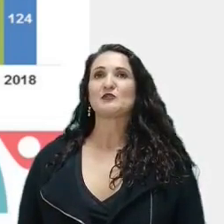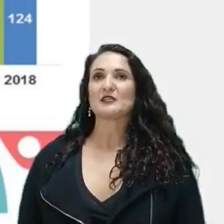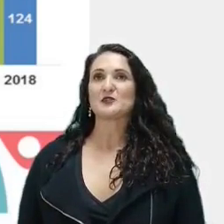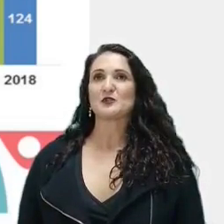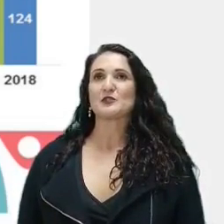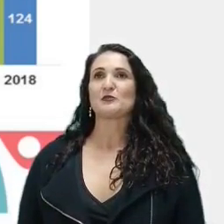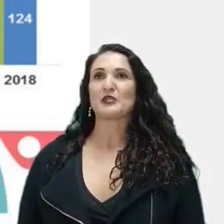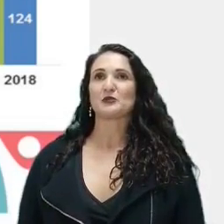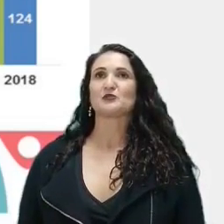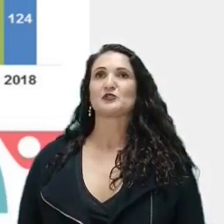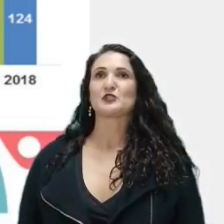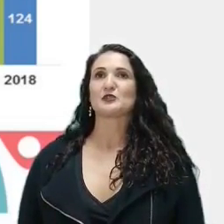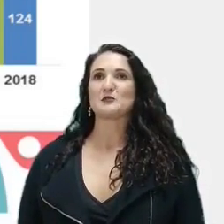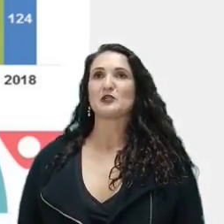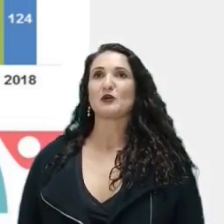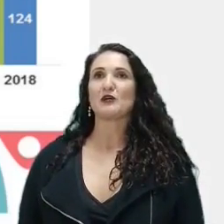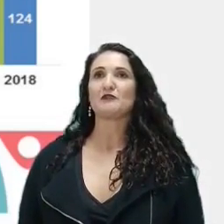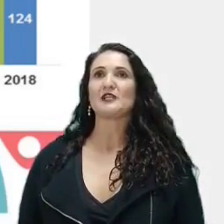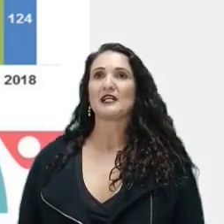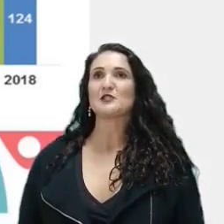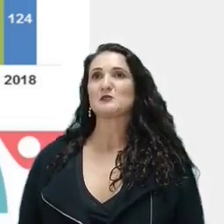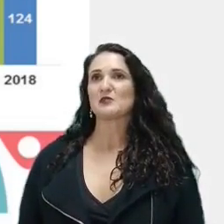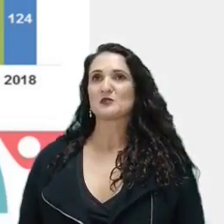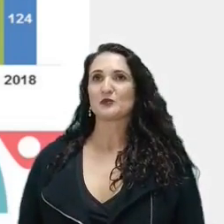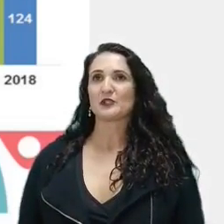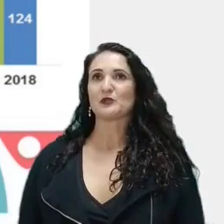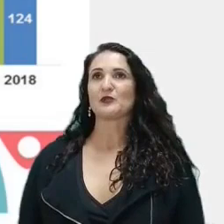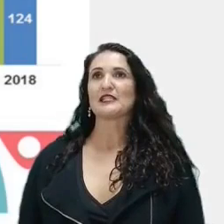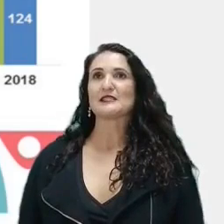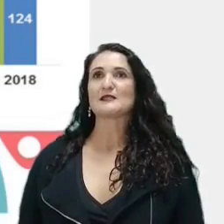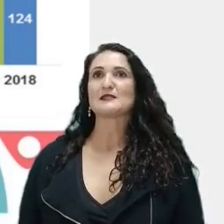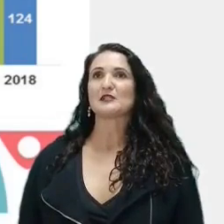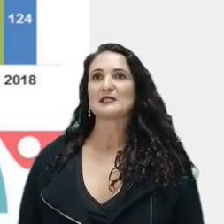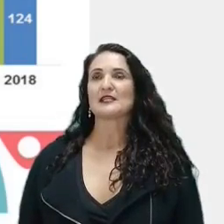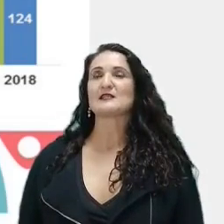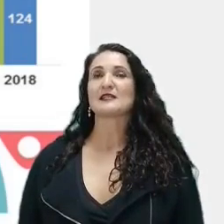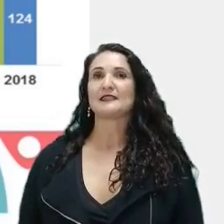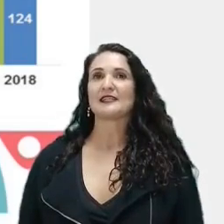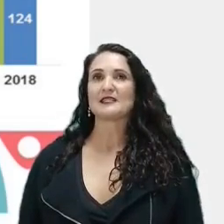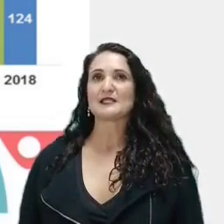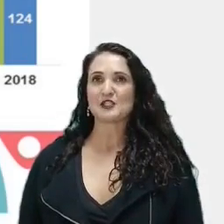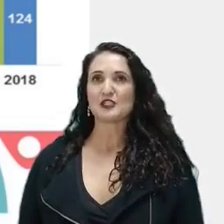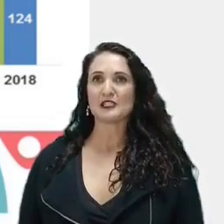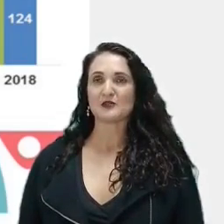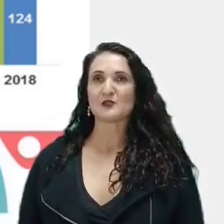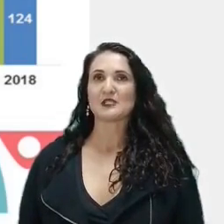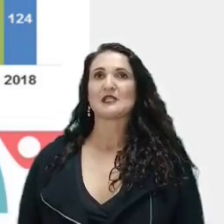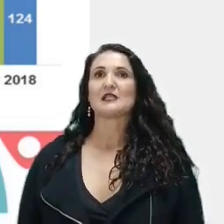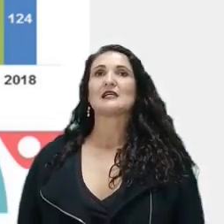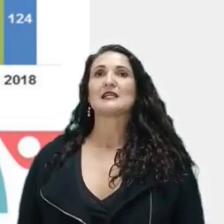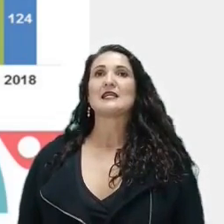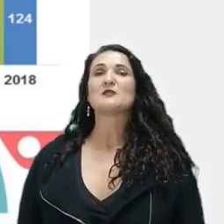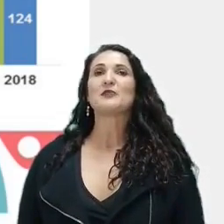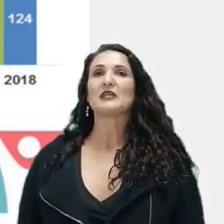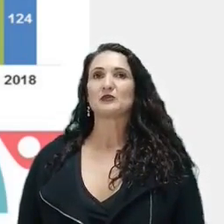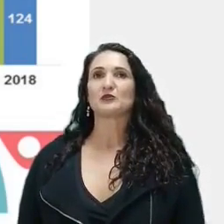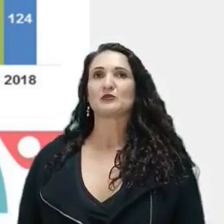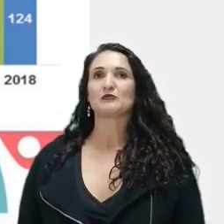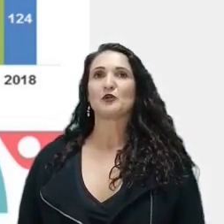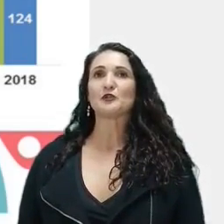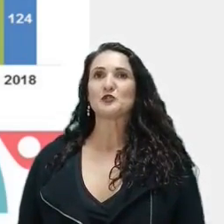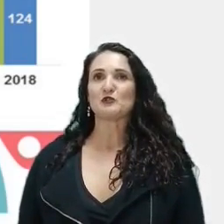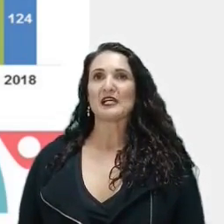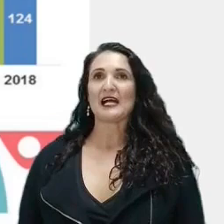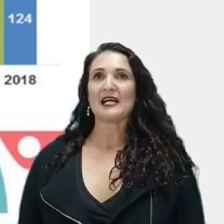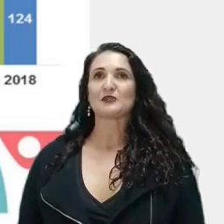as notificações do período de 2009 a 2018 em crianças e adolescentes até 17 anos. Nesse